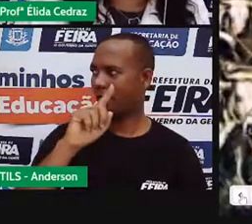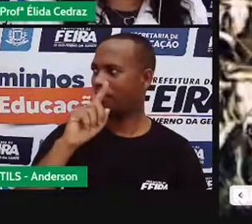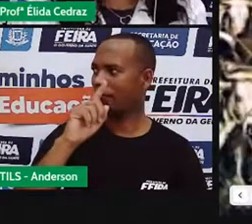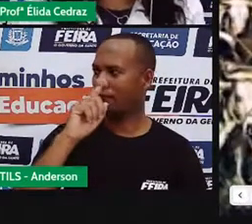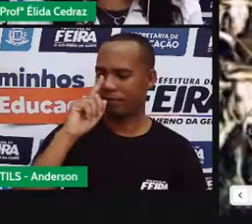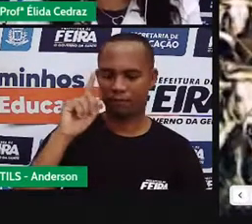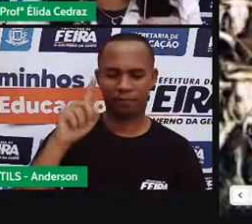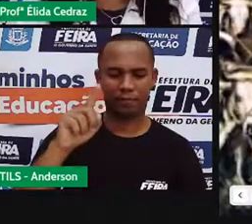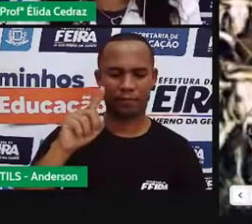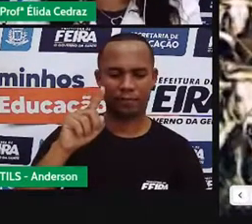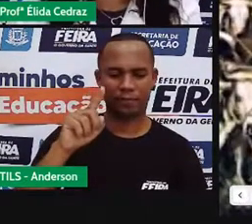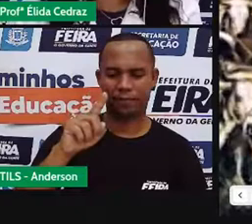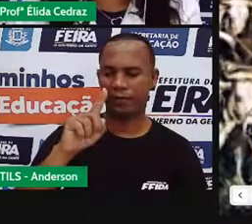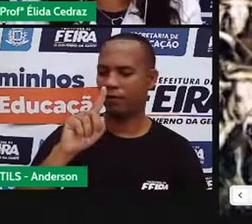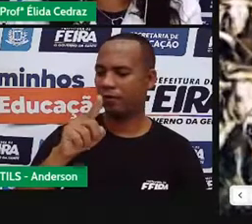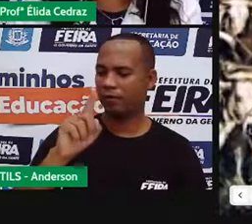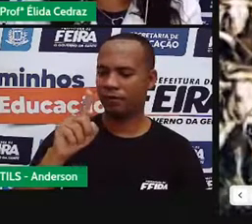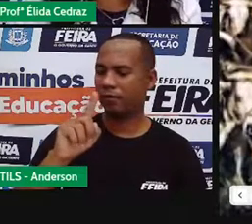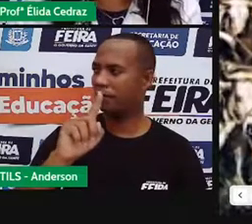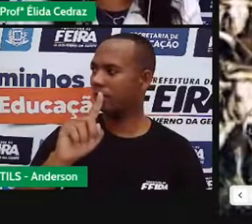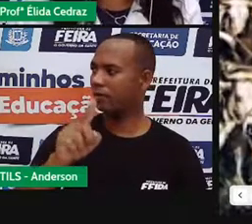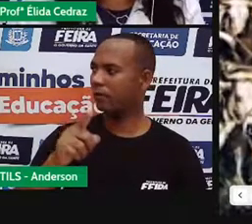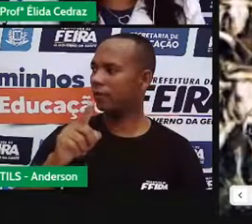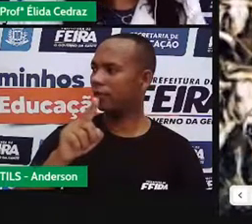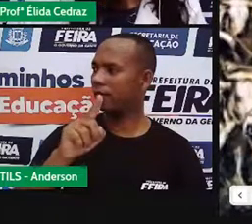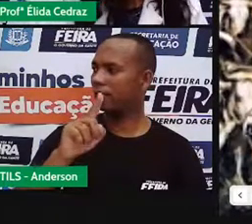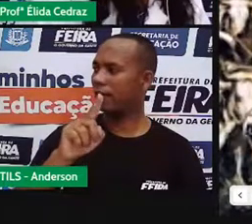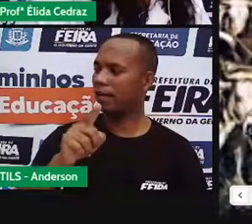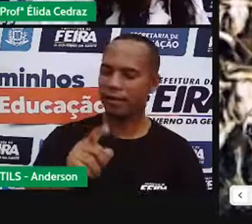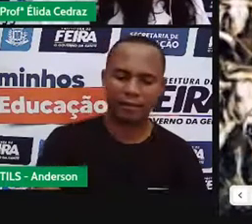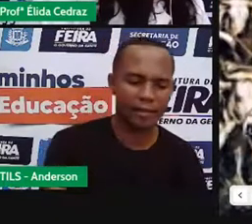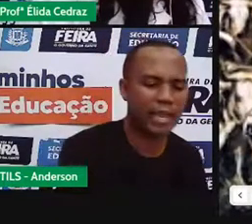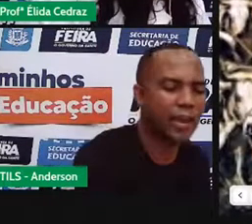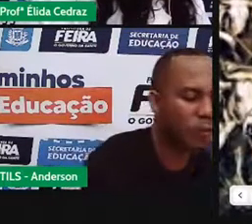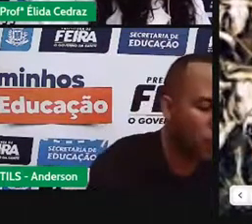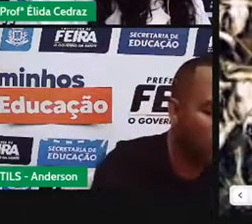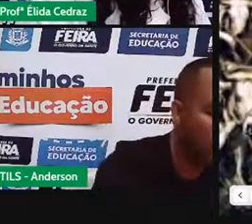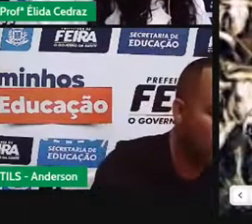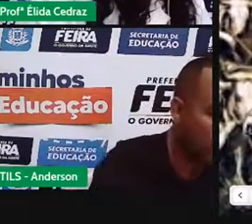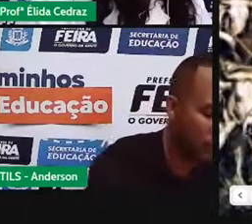Peraí que ele precisa de um tempo para falar 1822. Espera.